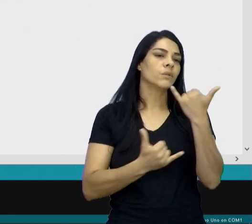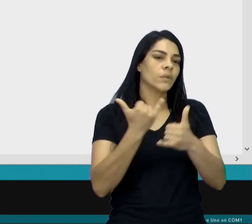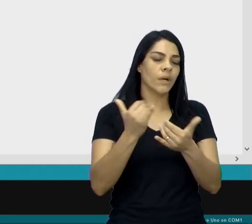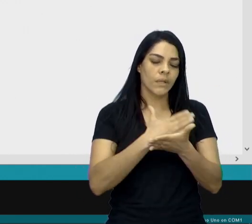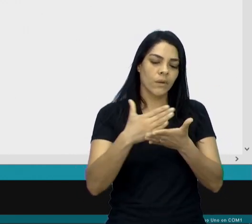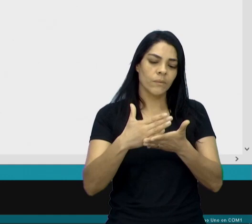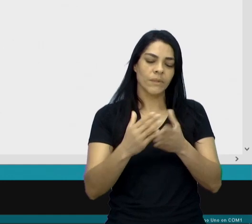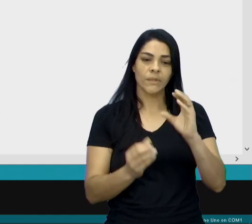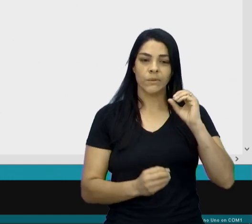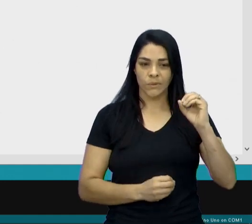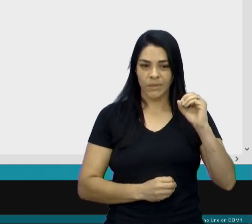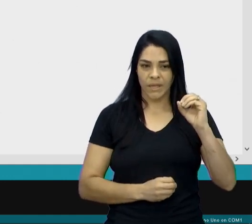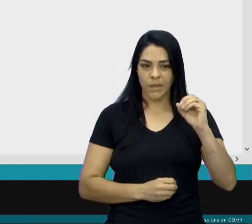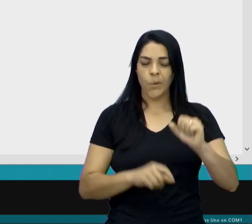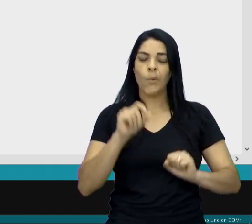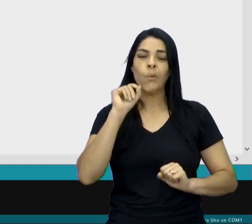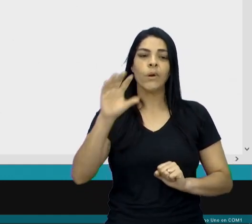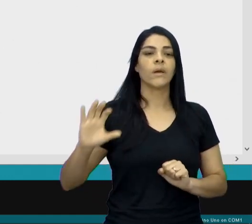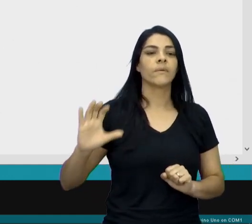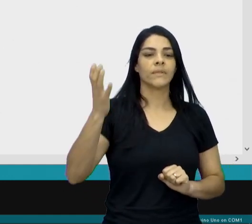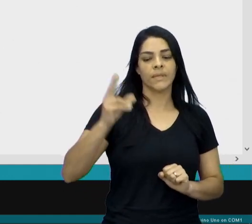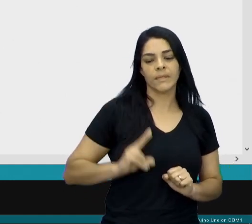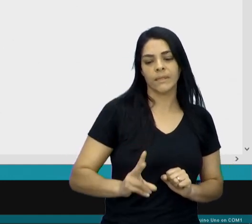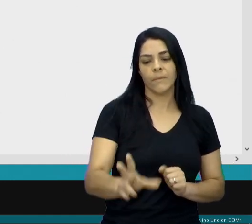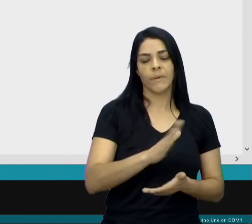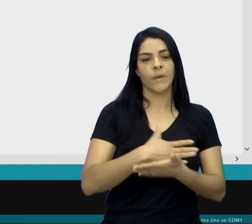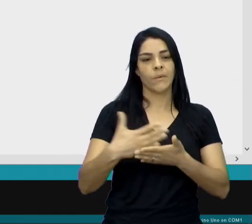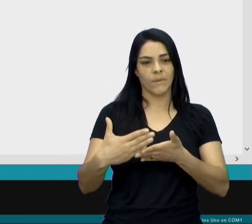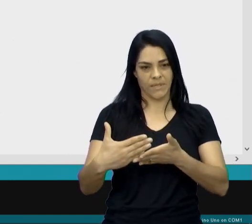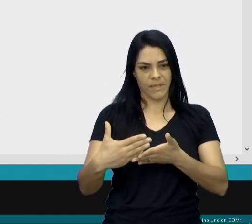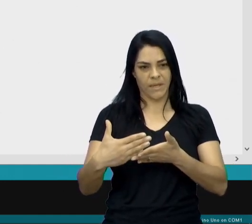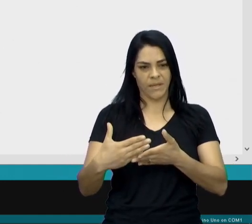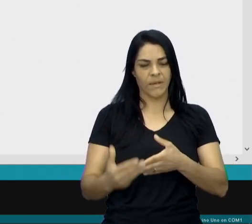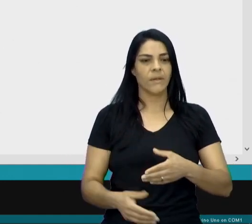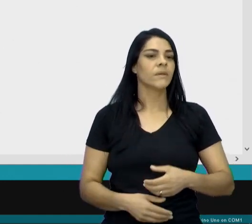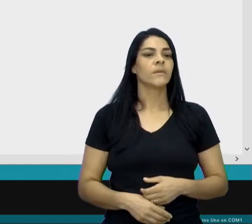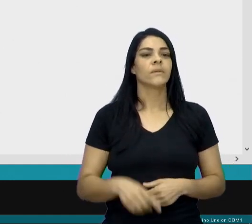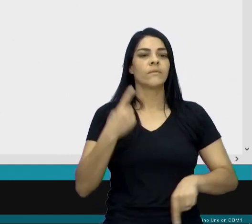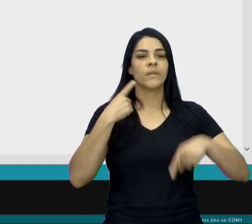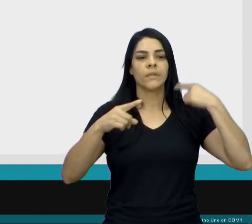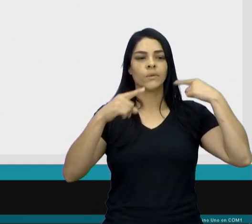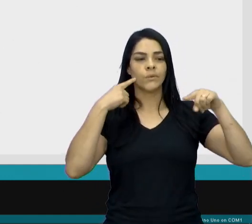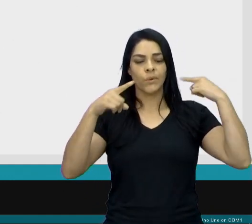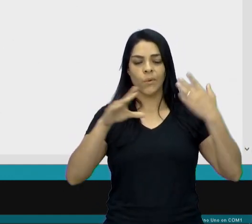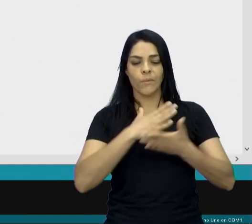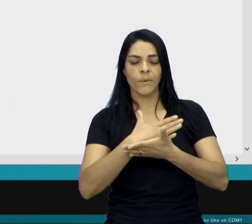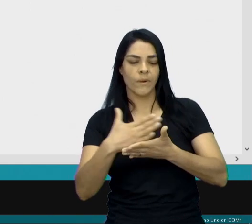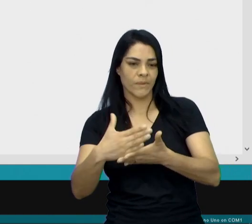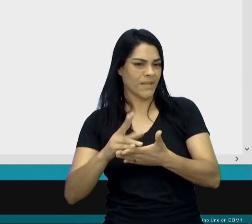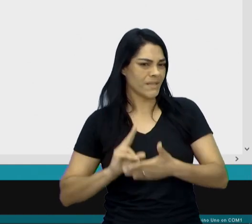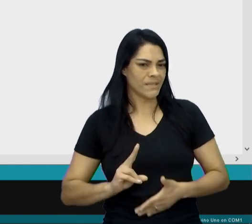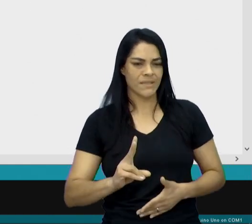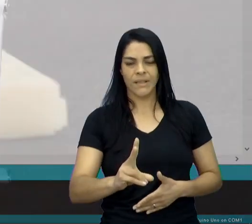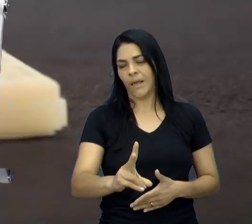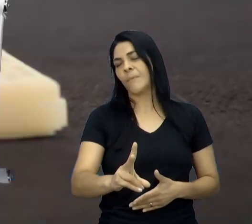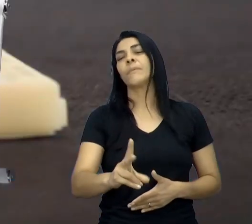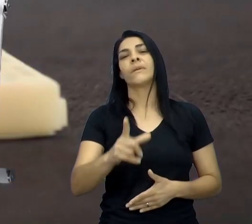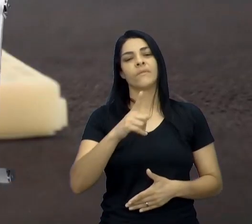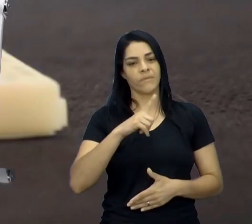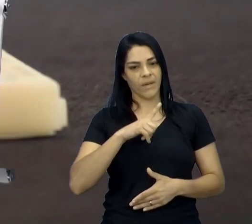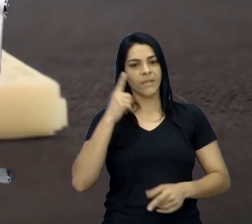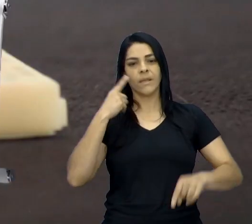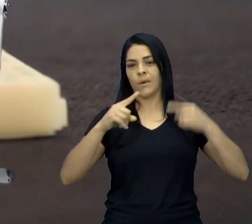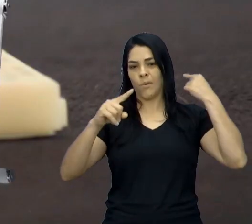O que que vai acontecer? Vai sempre que você começar, você vai tocar um som de início. Toda vez que iniciar uma